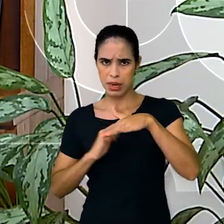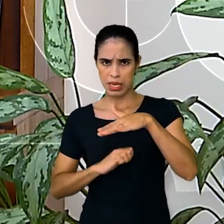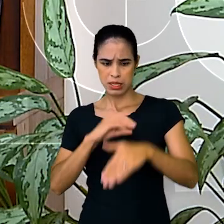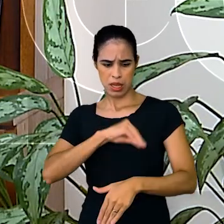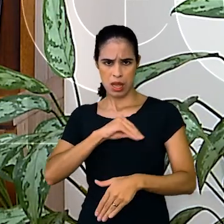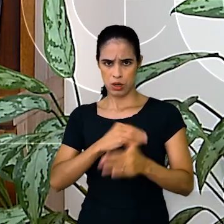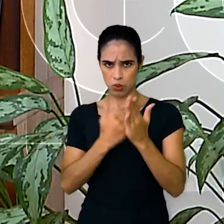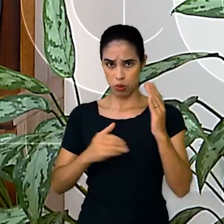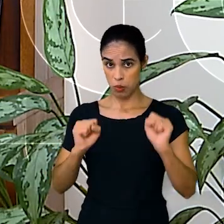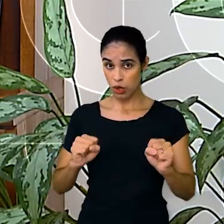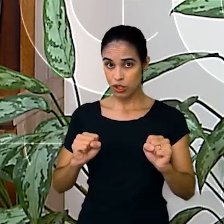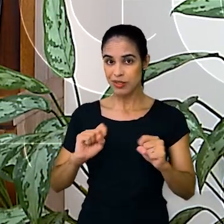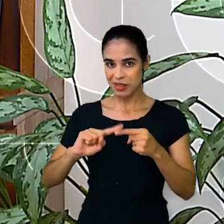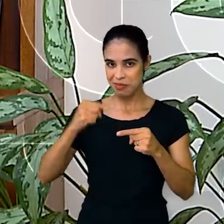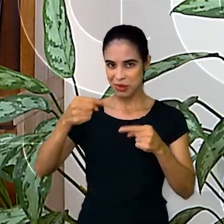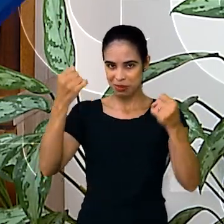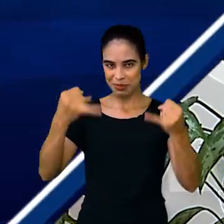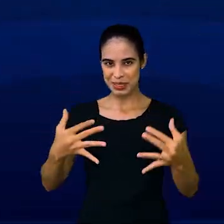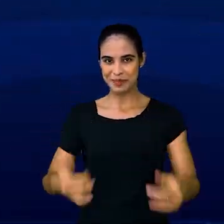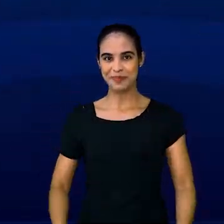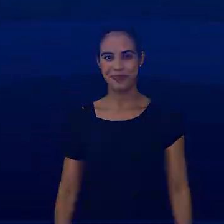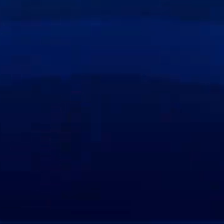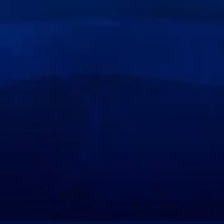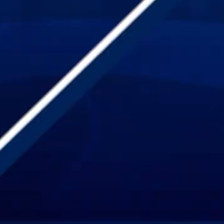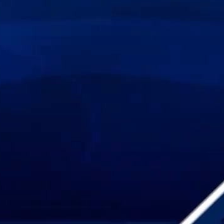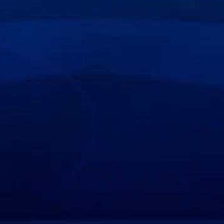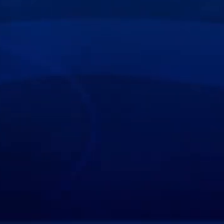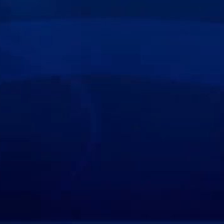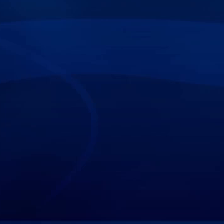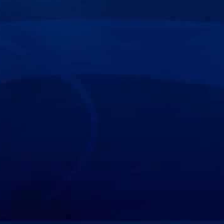explica em 1 minuto, não saia daí.